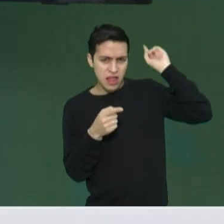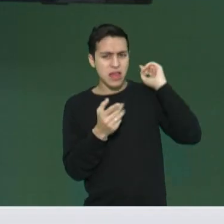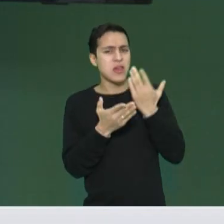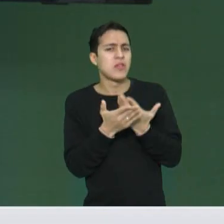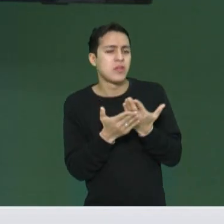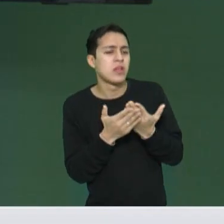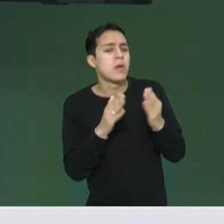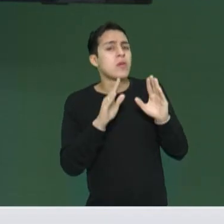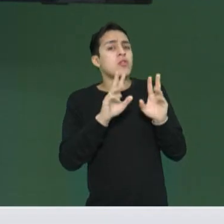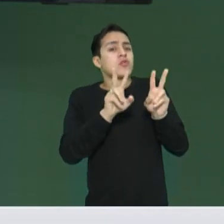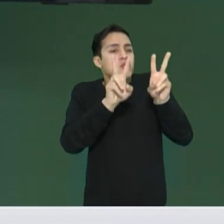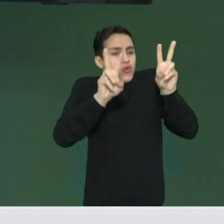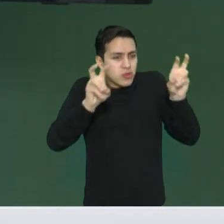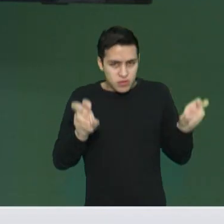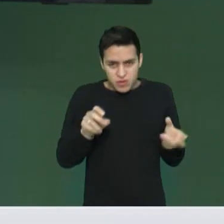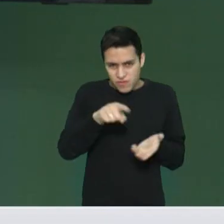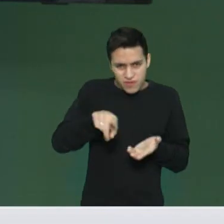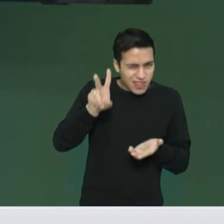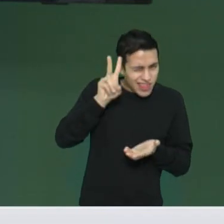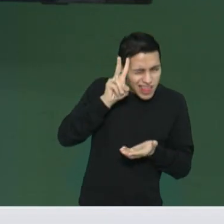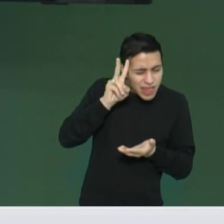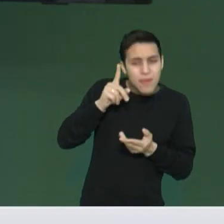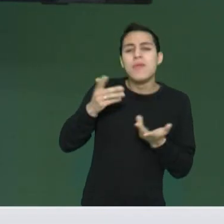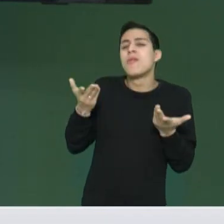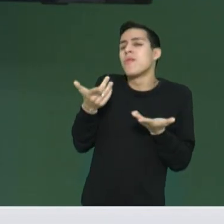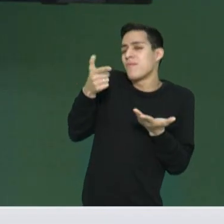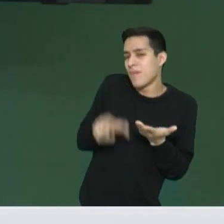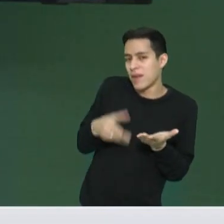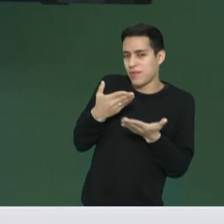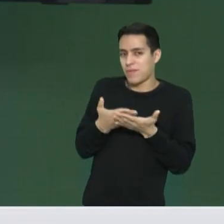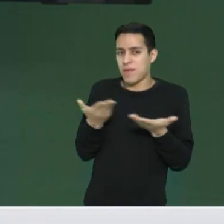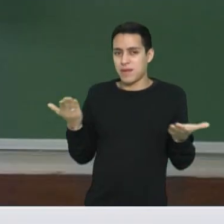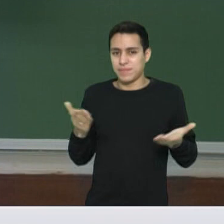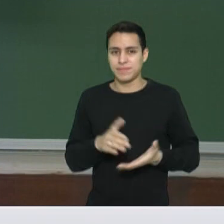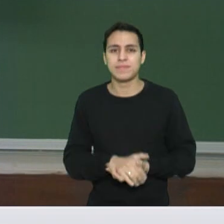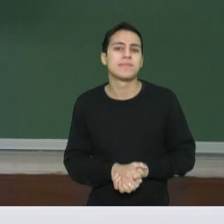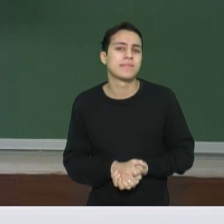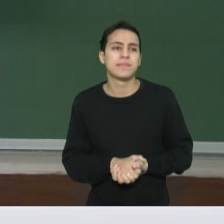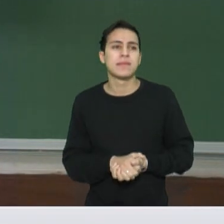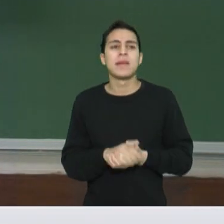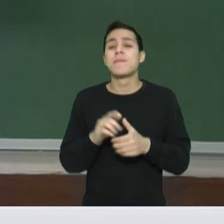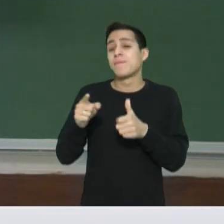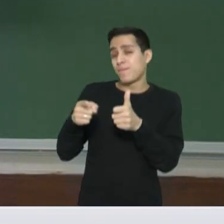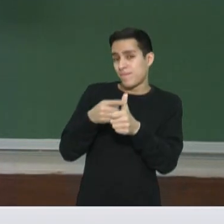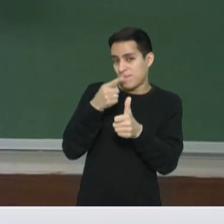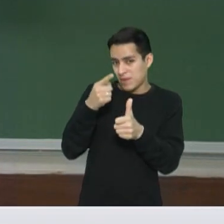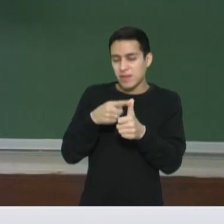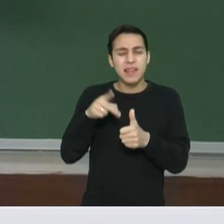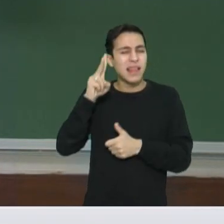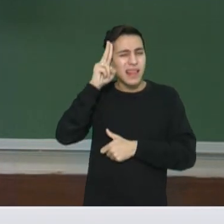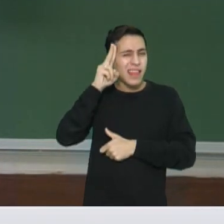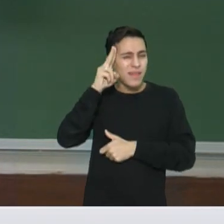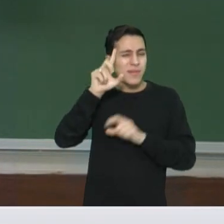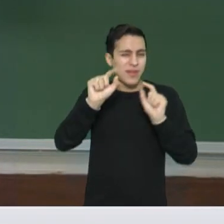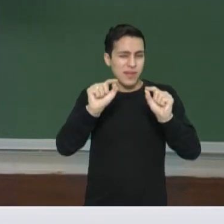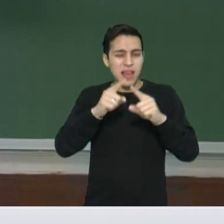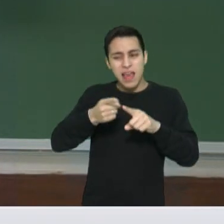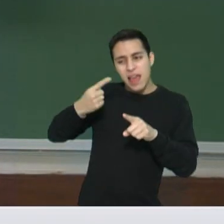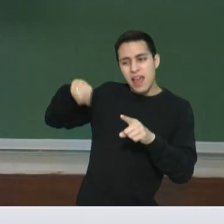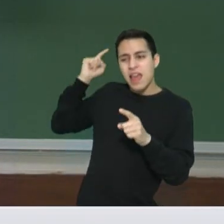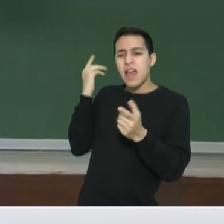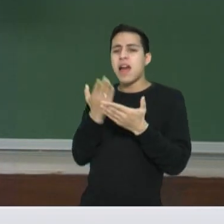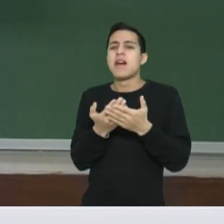sobre isso, né? Vocês se lembram e nós vamos fazer outra hoje. Bom, antes de mais nada, vamos lembrar, na aula passada, o que a